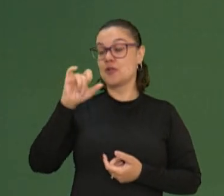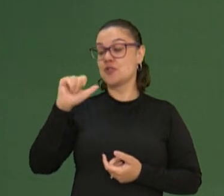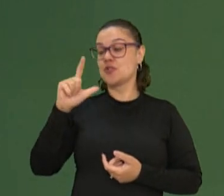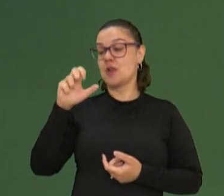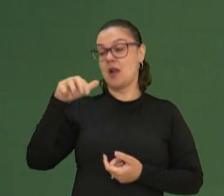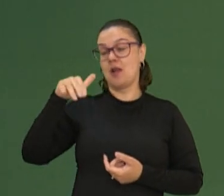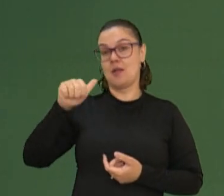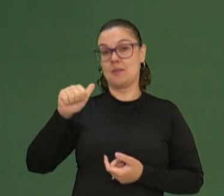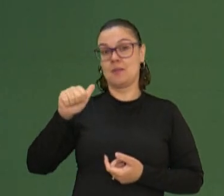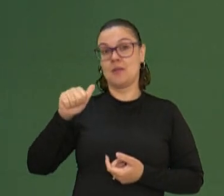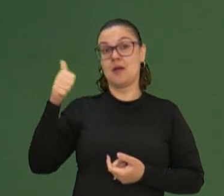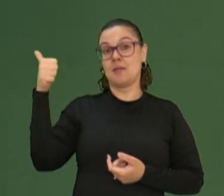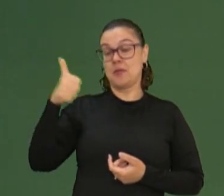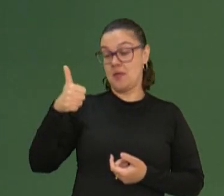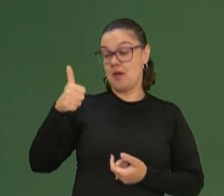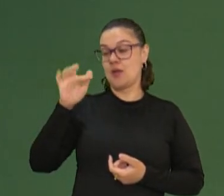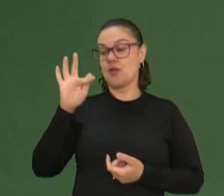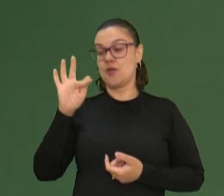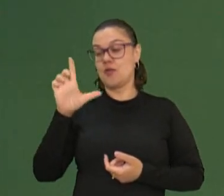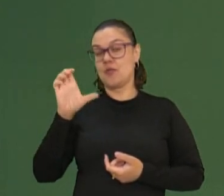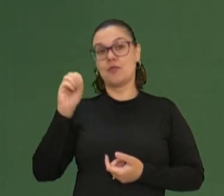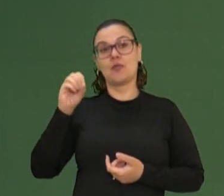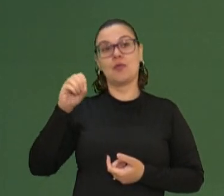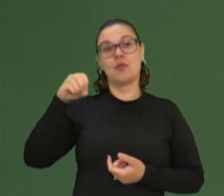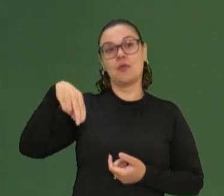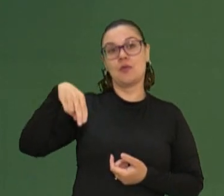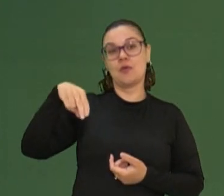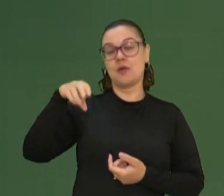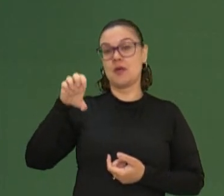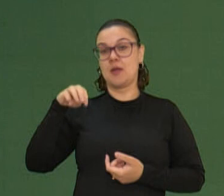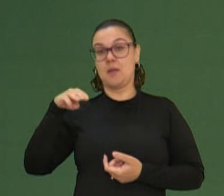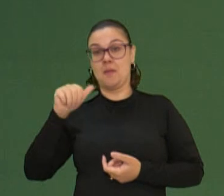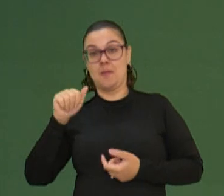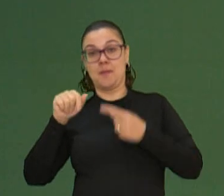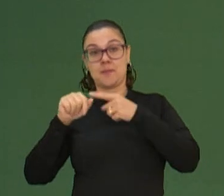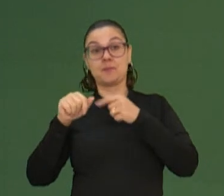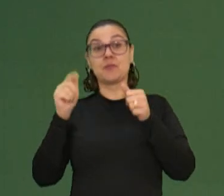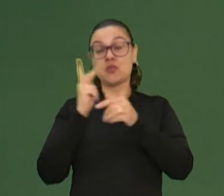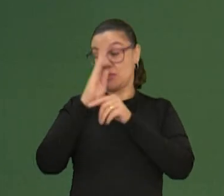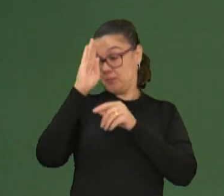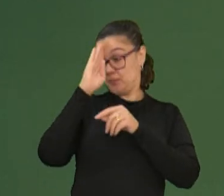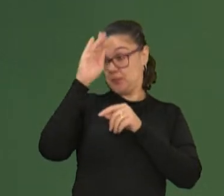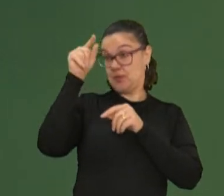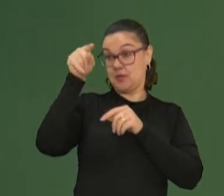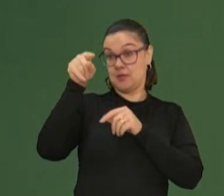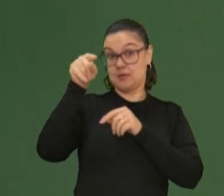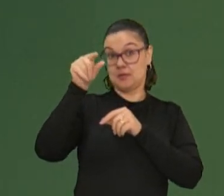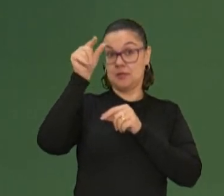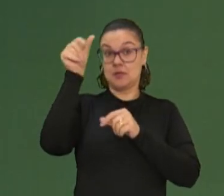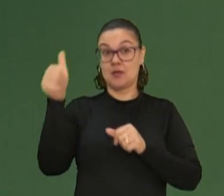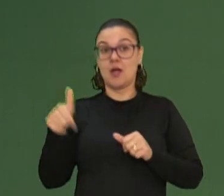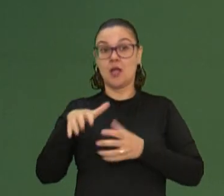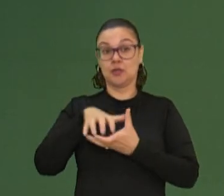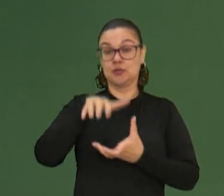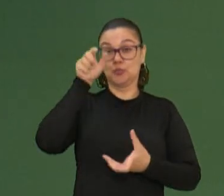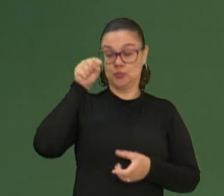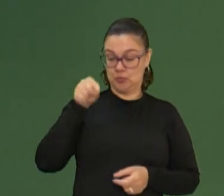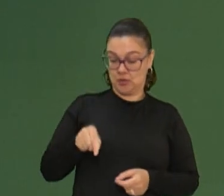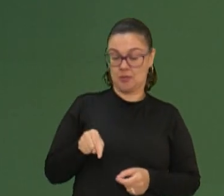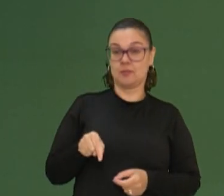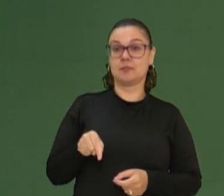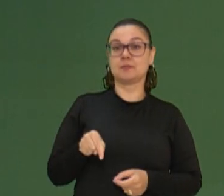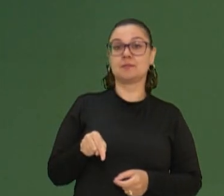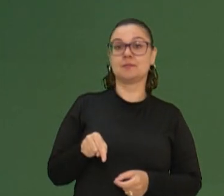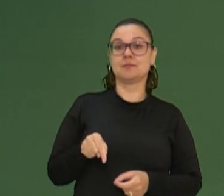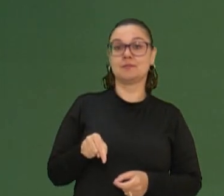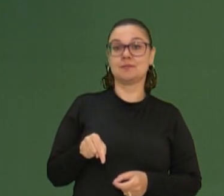os primários. Os primeiros vasos condutores vêm direto do procâmbio. Os vasos condutores da planta adulta virão do